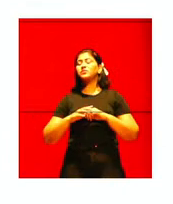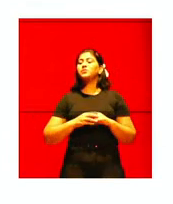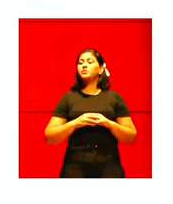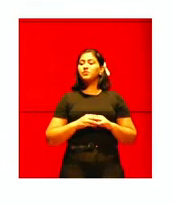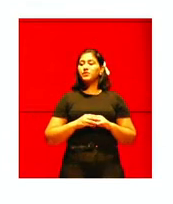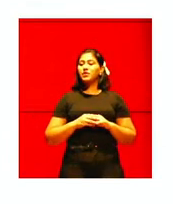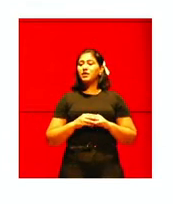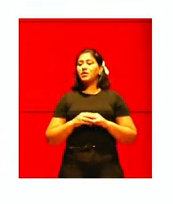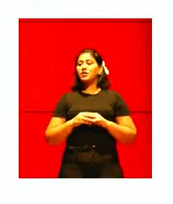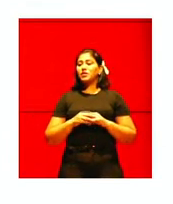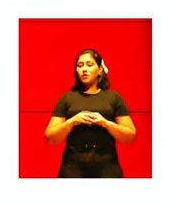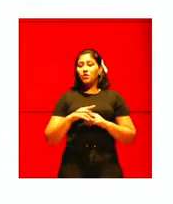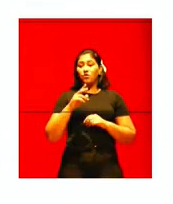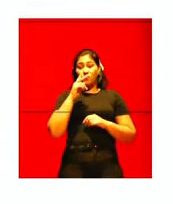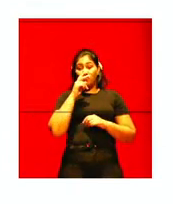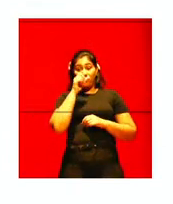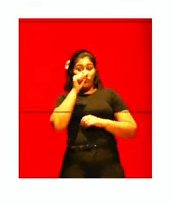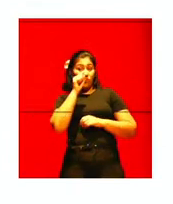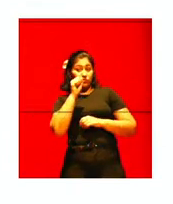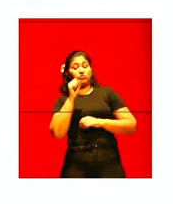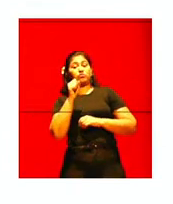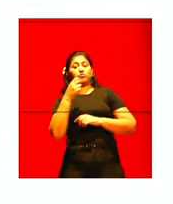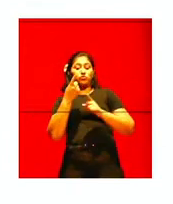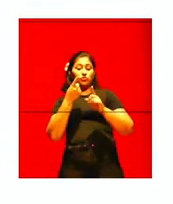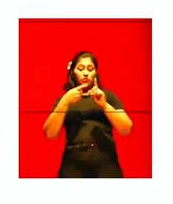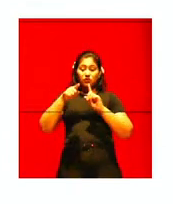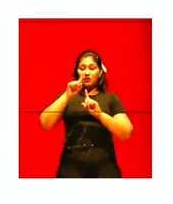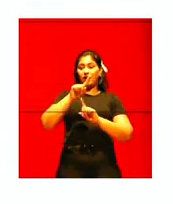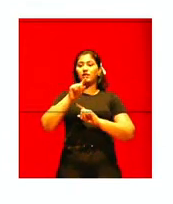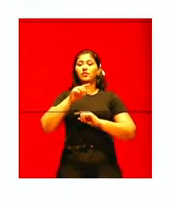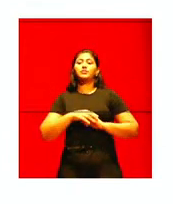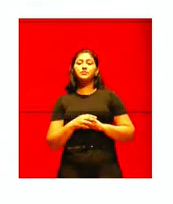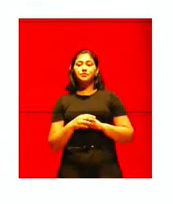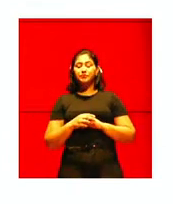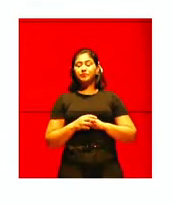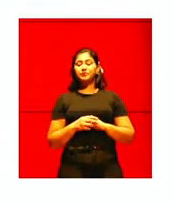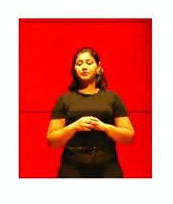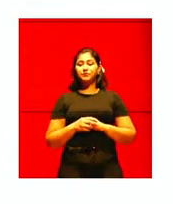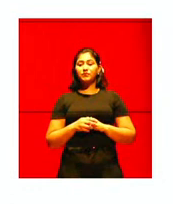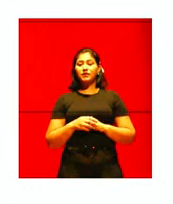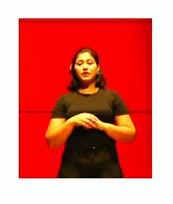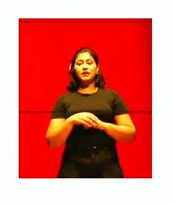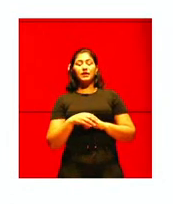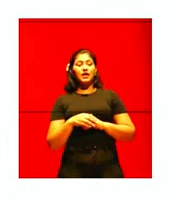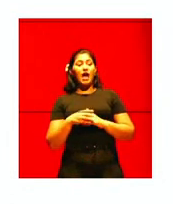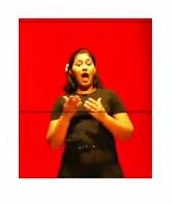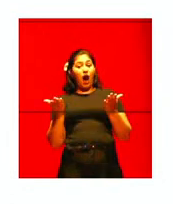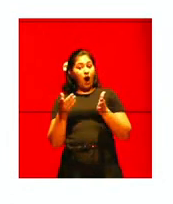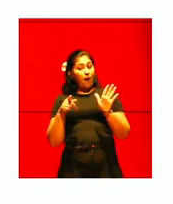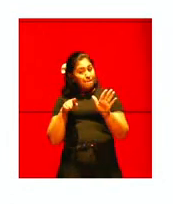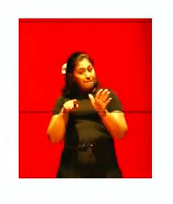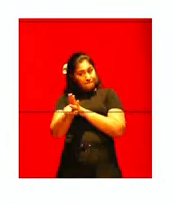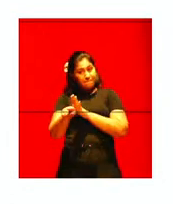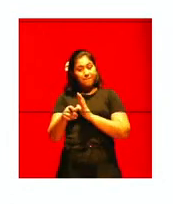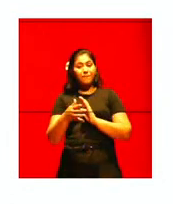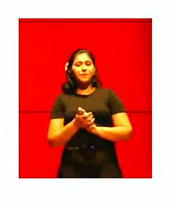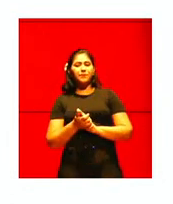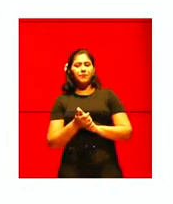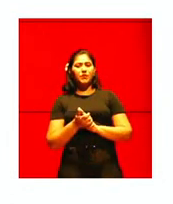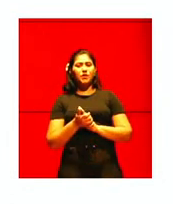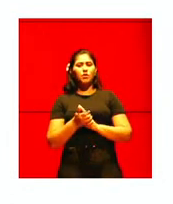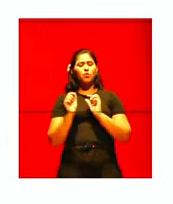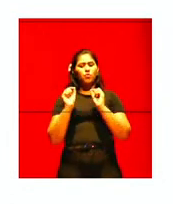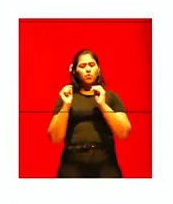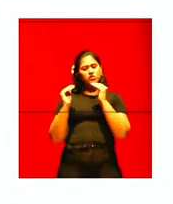uma ponderável força contrária à variação. Celso Cunha, vamos lá, pergunta. De acordo